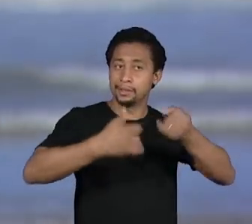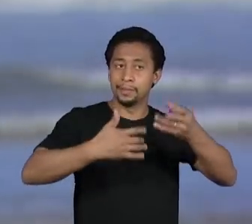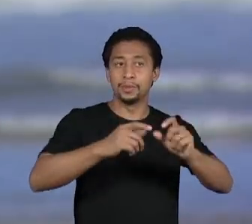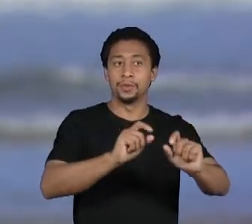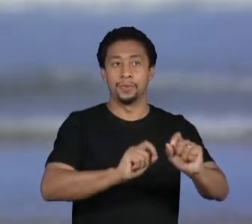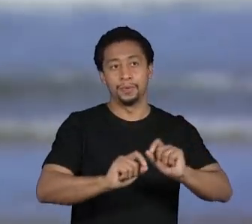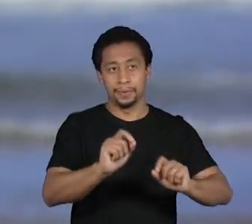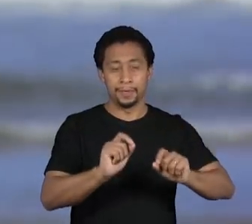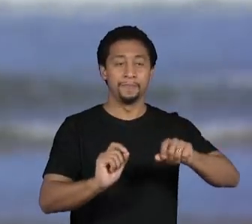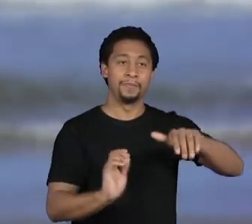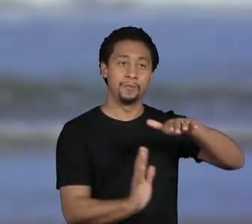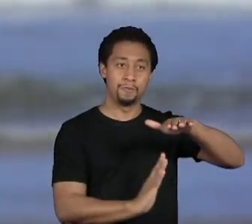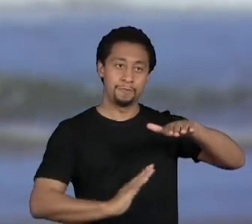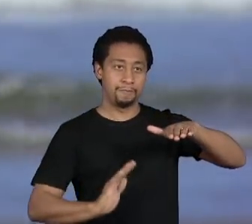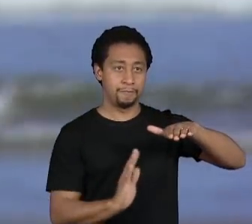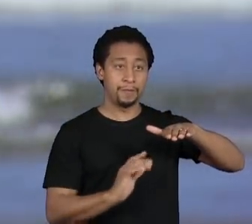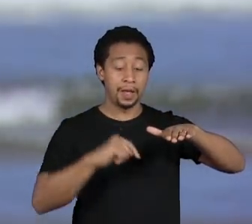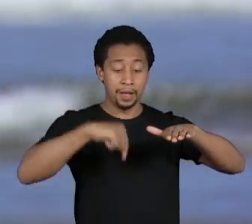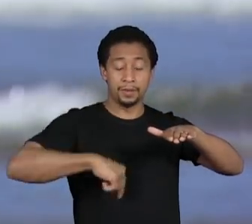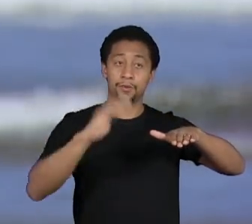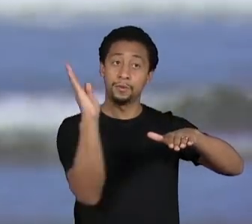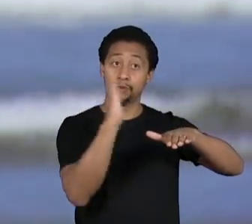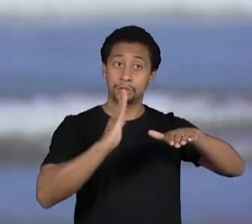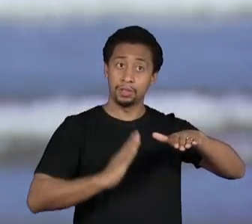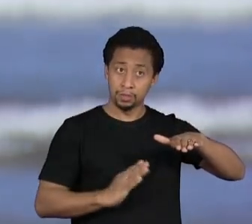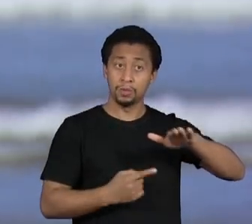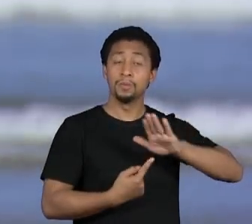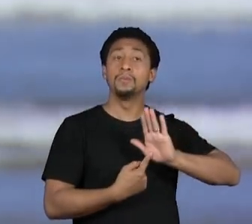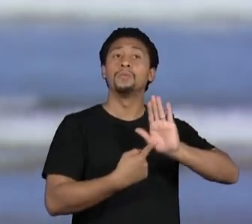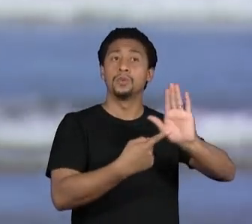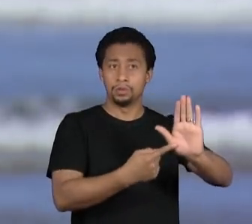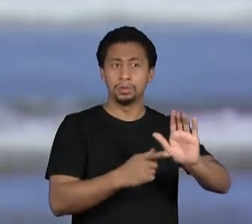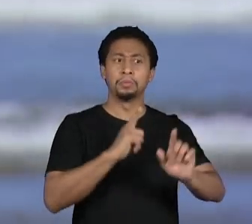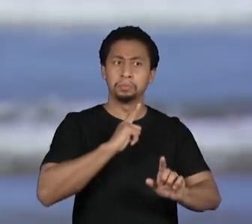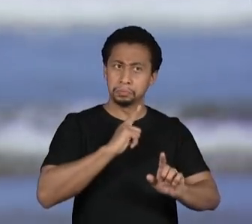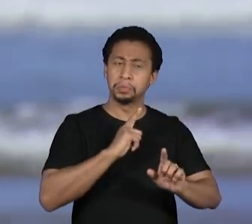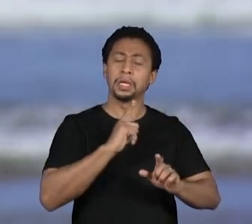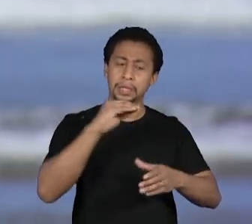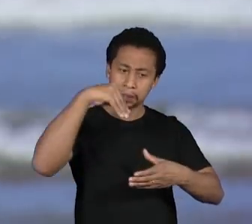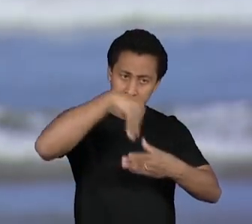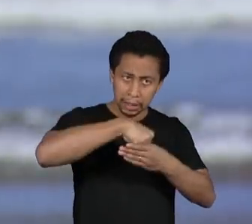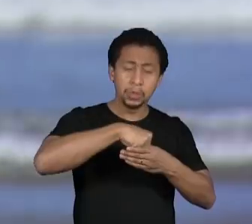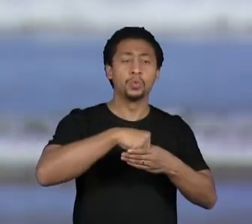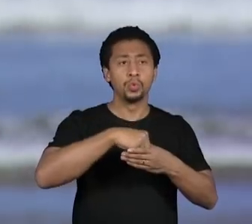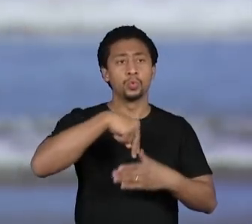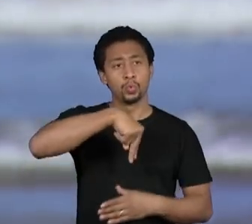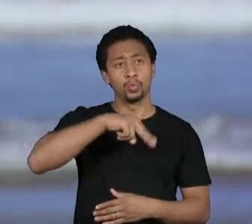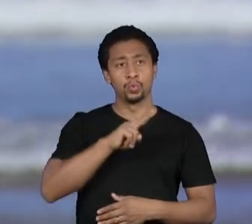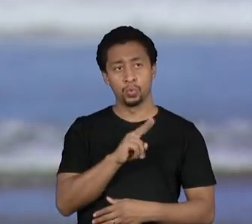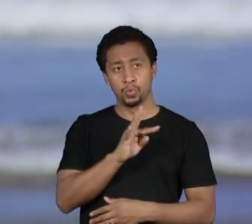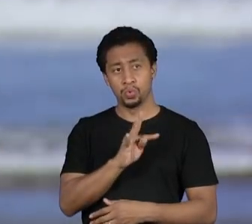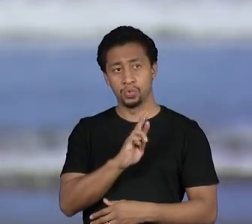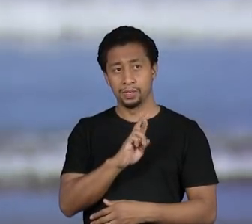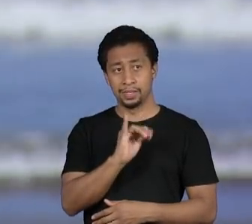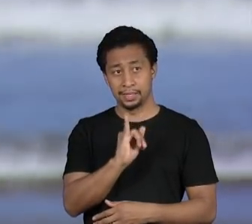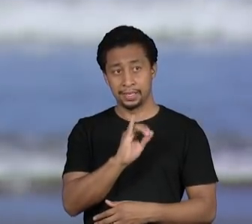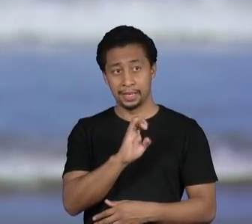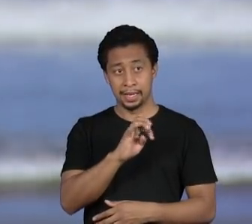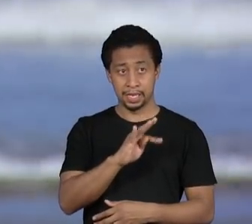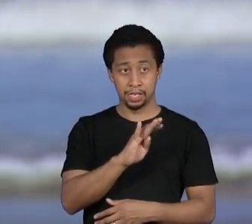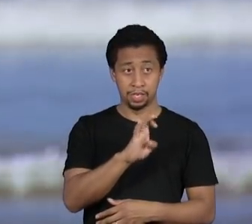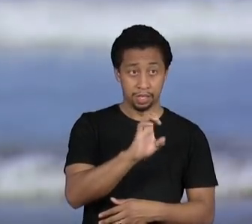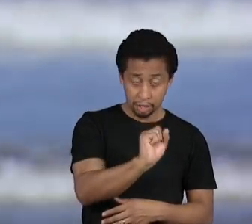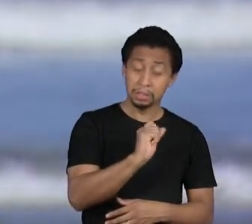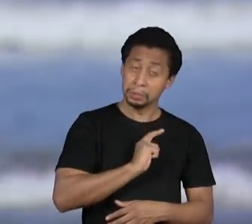nas águas brasileiras, que oferecem maior teor de nutrientes, e pelo fato dos recifes da costa do Brasil